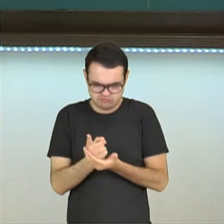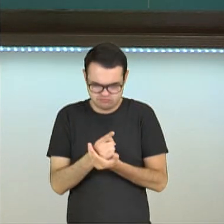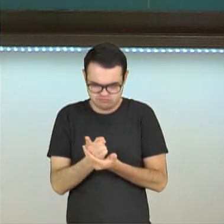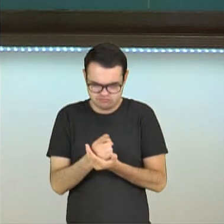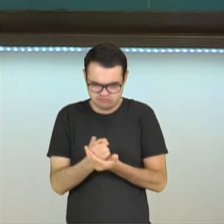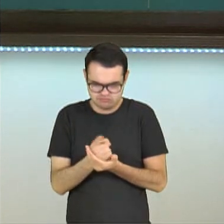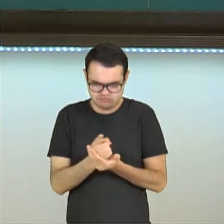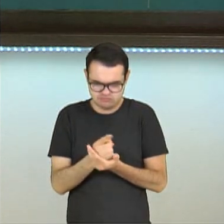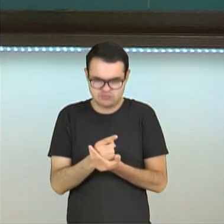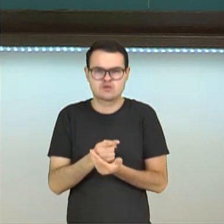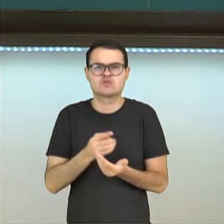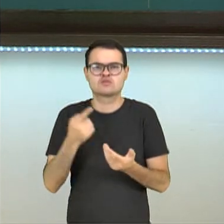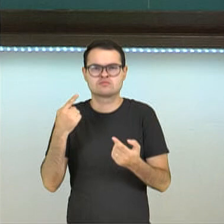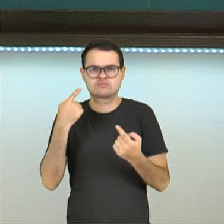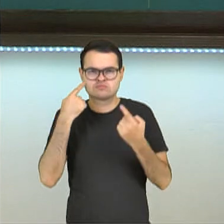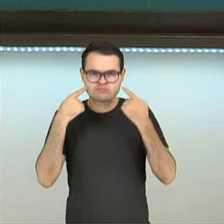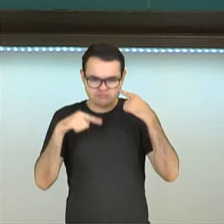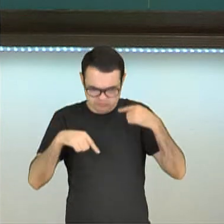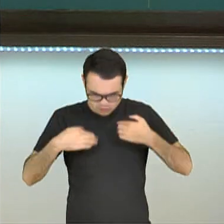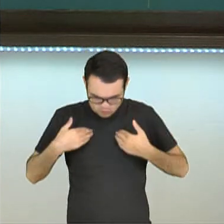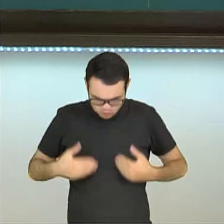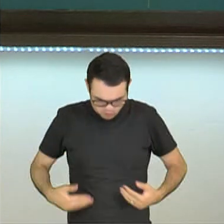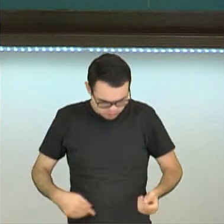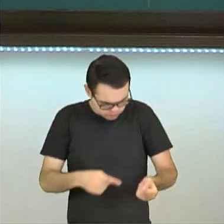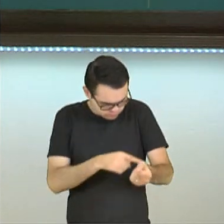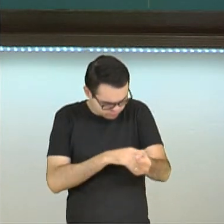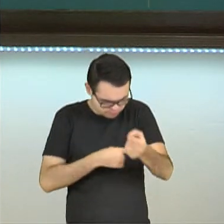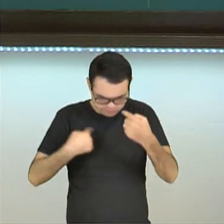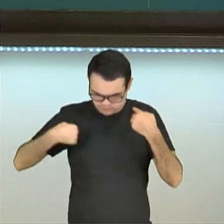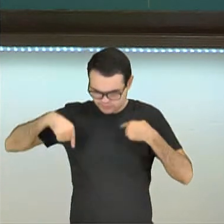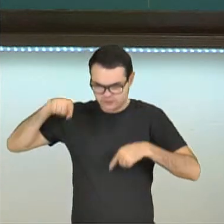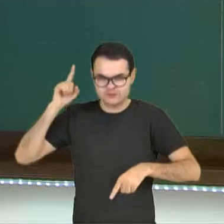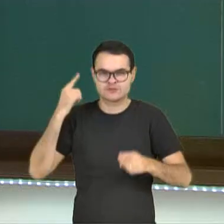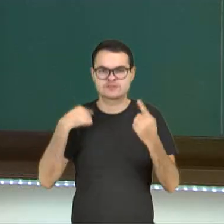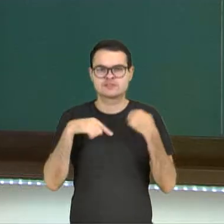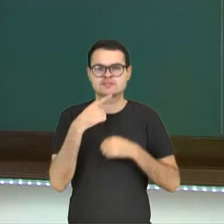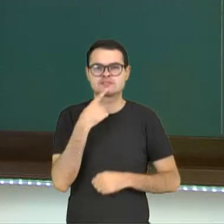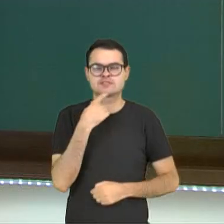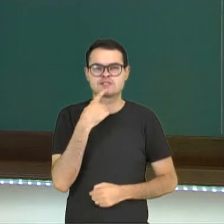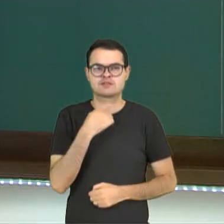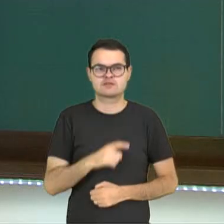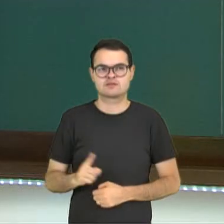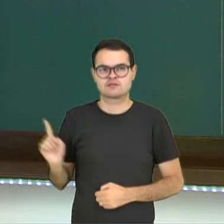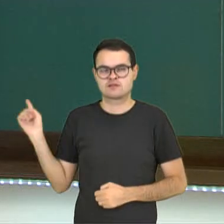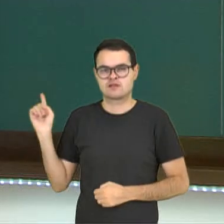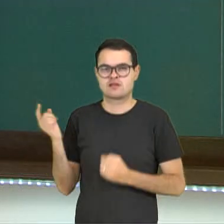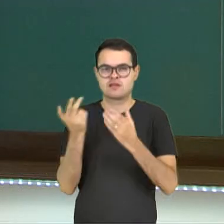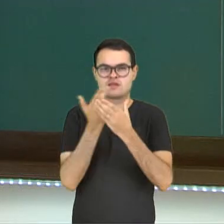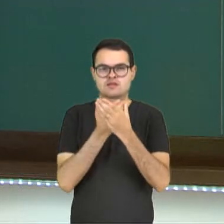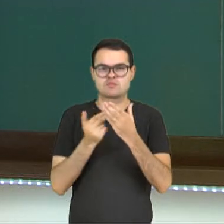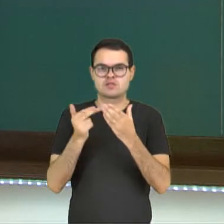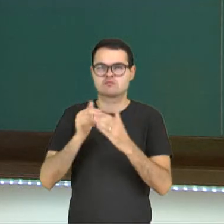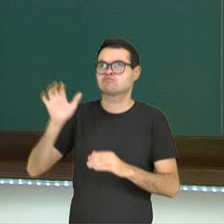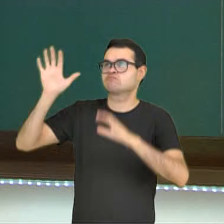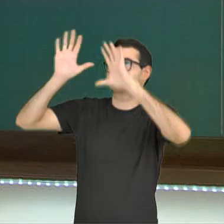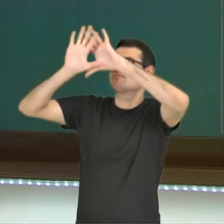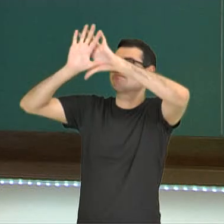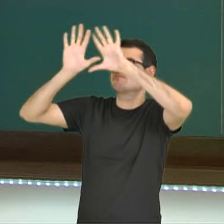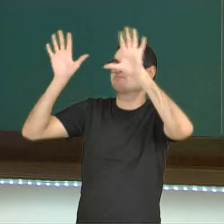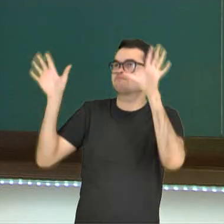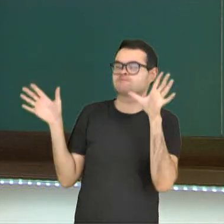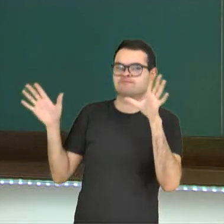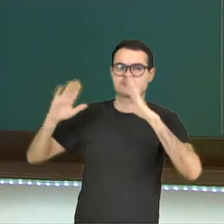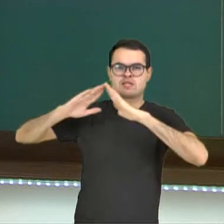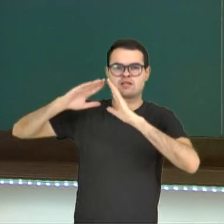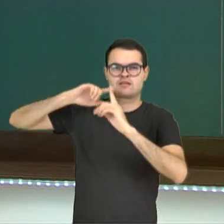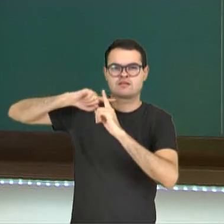sanguínea, fez um monte de coisa. Então a gente tem ali, e na pintura, é uma arte que valorizava bastante a pintura, é uma arte bancada pela